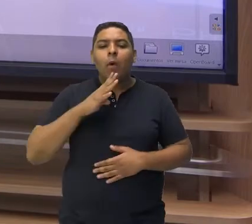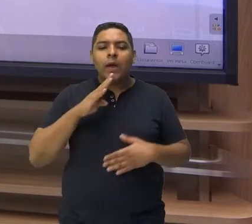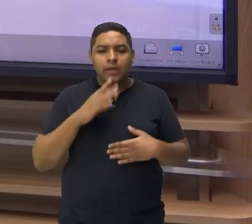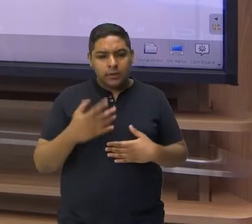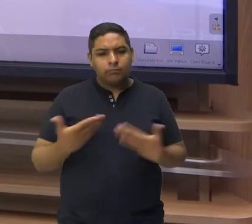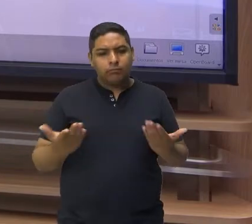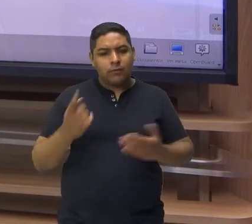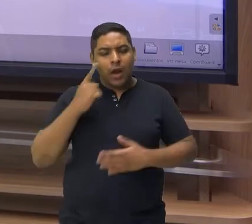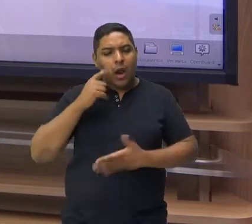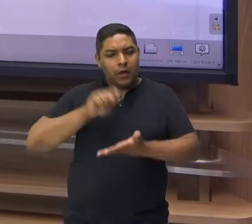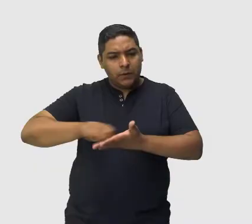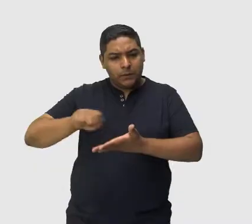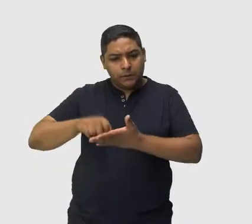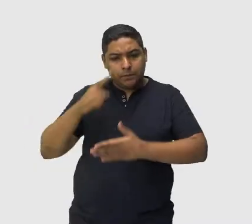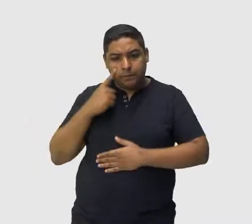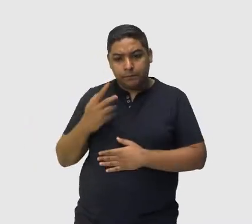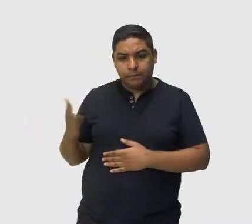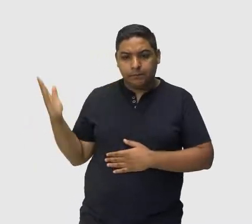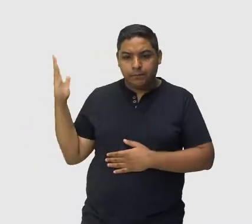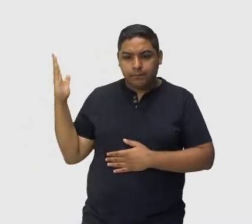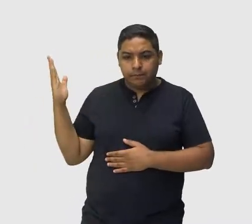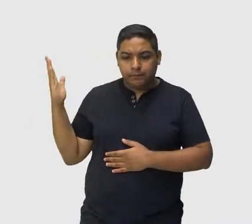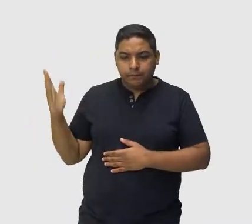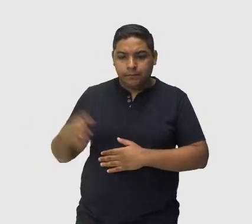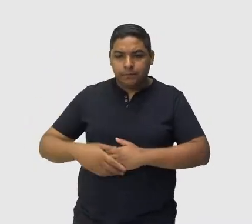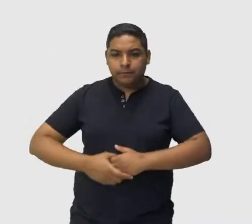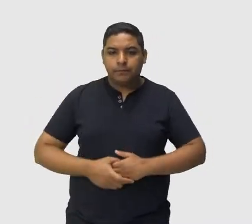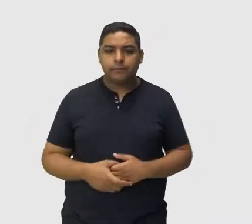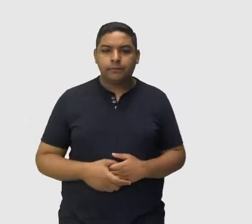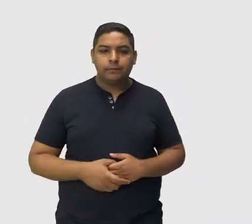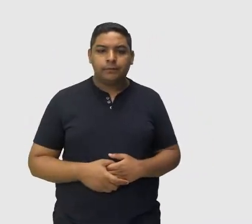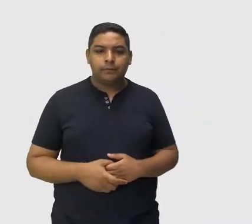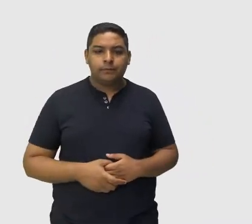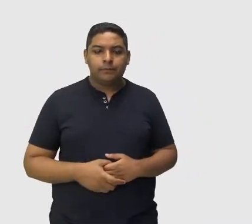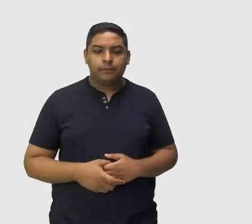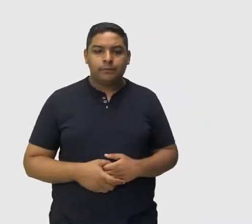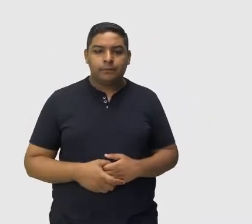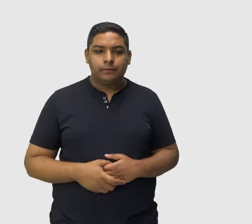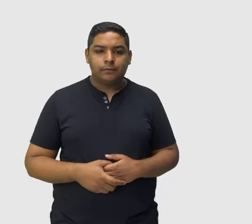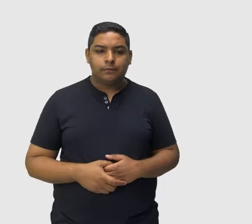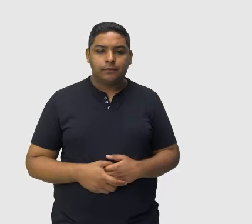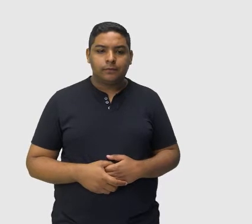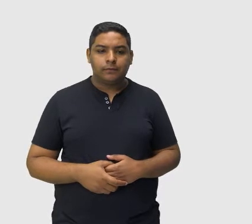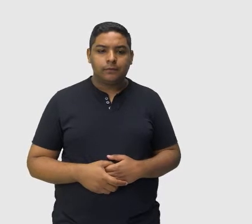pouquinho, vamos fazer umas anotações aí, veja só. Primeira anotação, nós vamos ver hoje, olha,